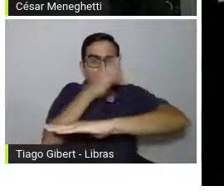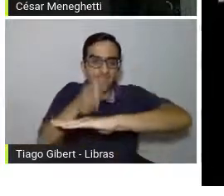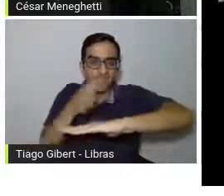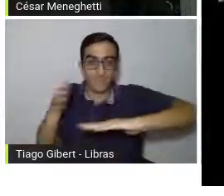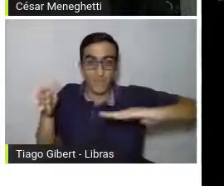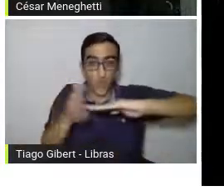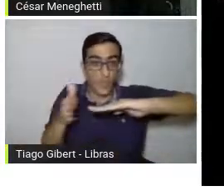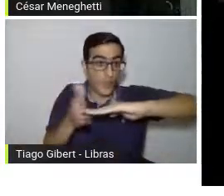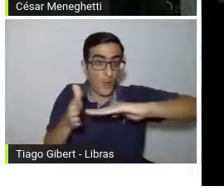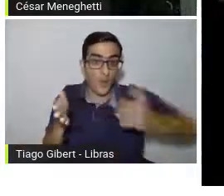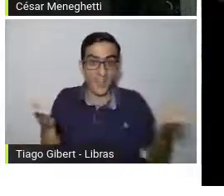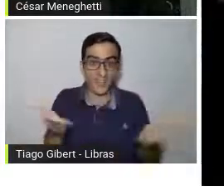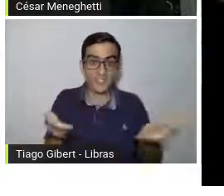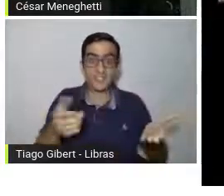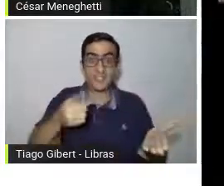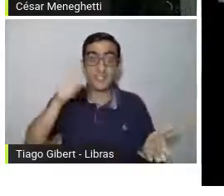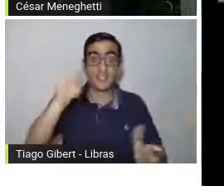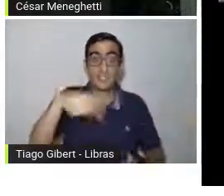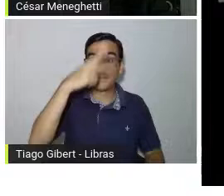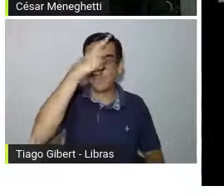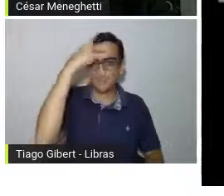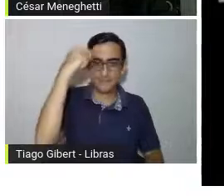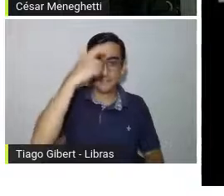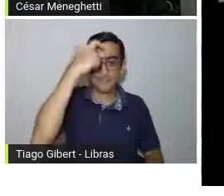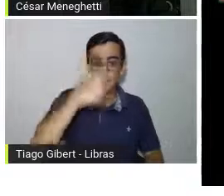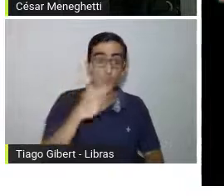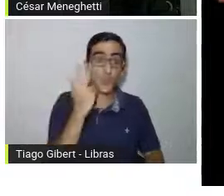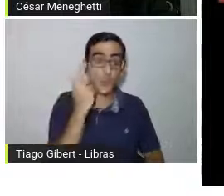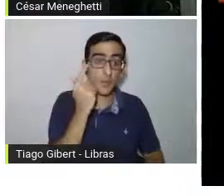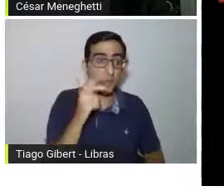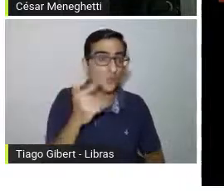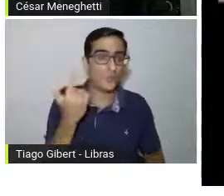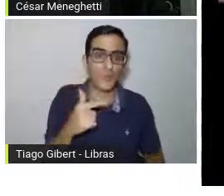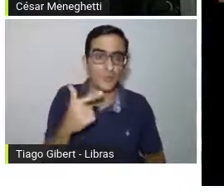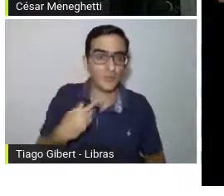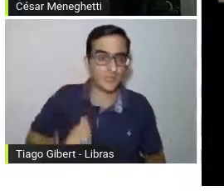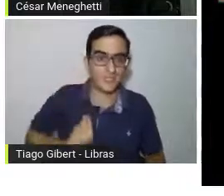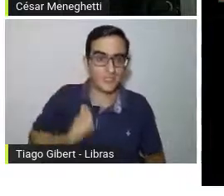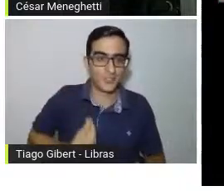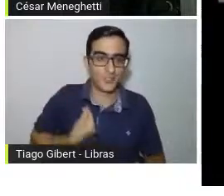ser normal realmente é anormal.